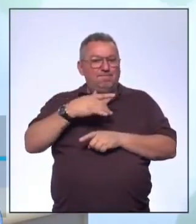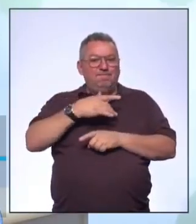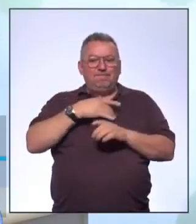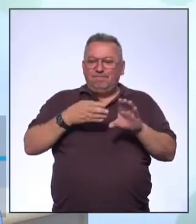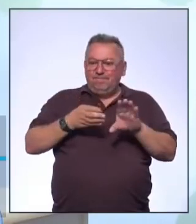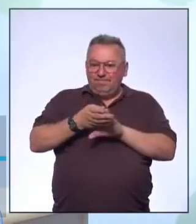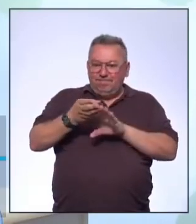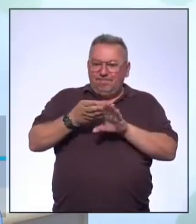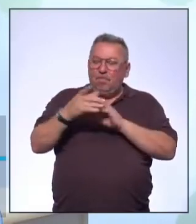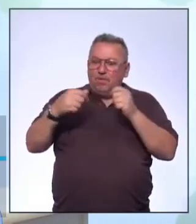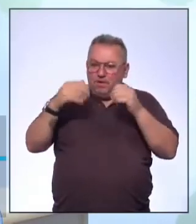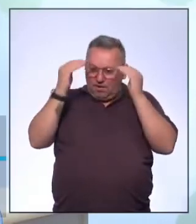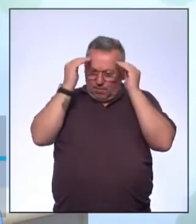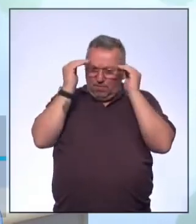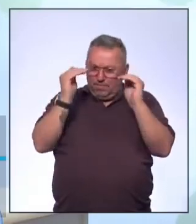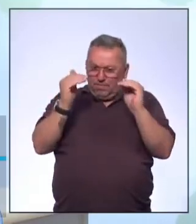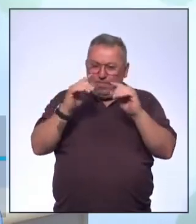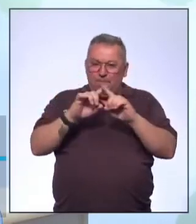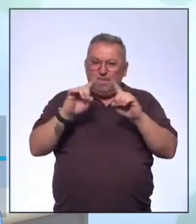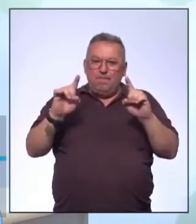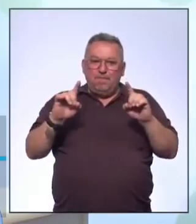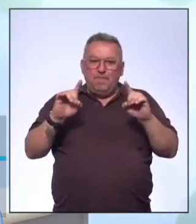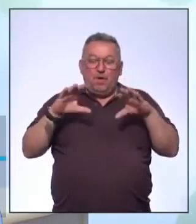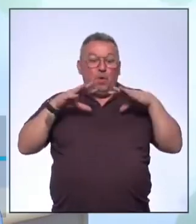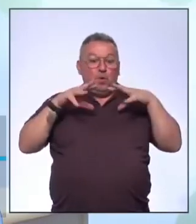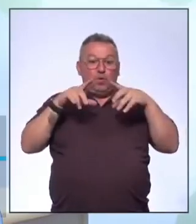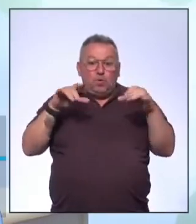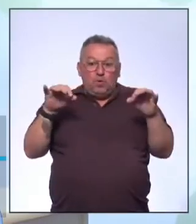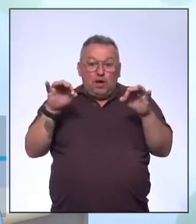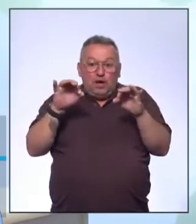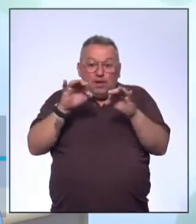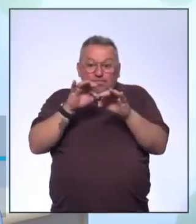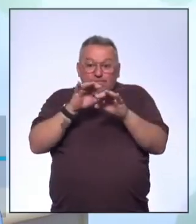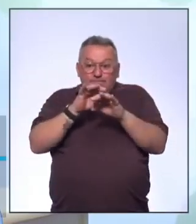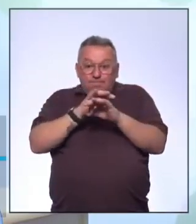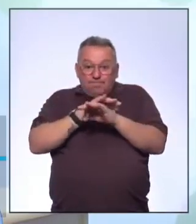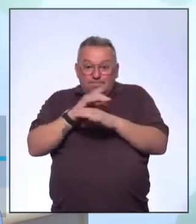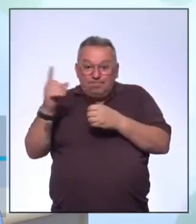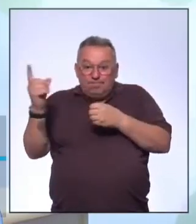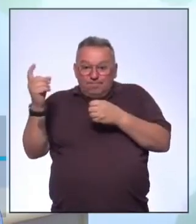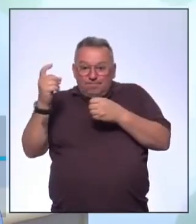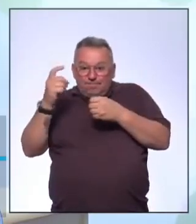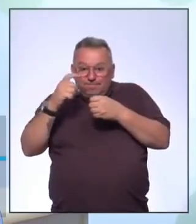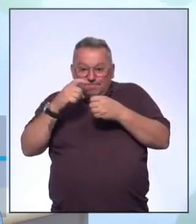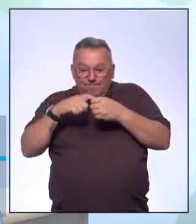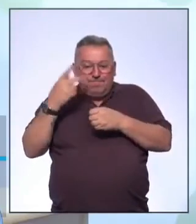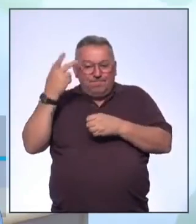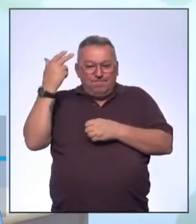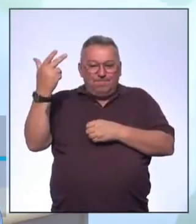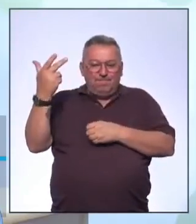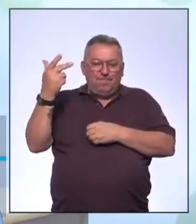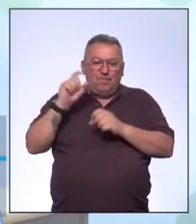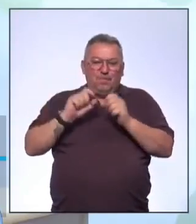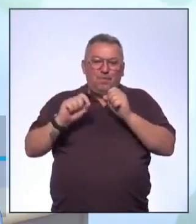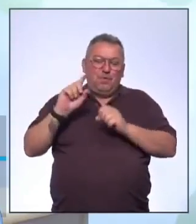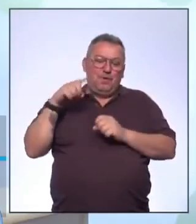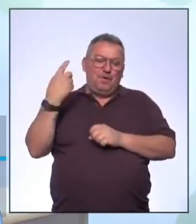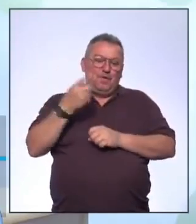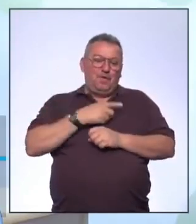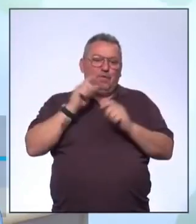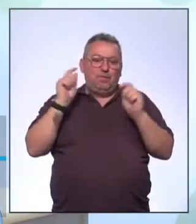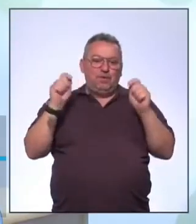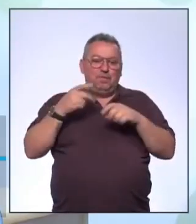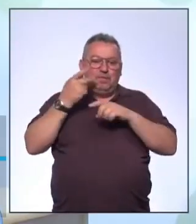orientações e devemos seguir. Mas quando tudo estiver voltando ao normal, real, aí nós podemos